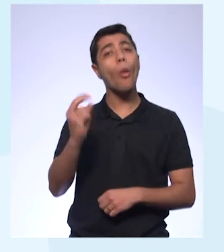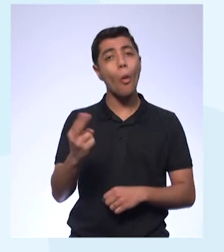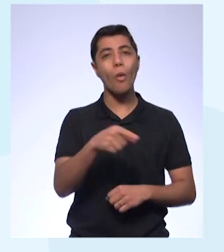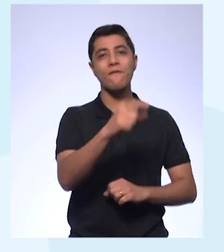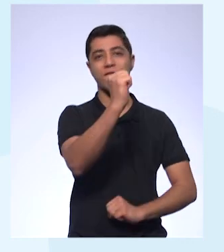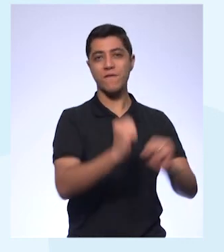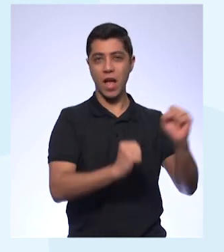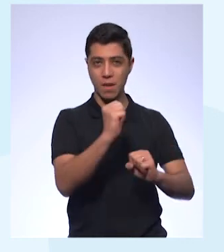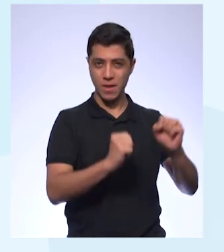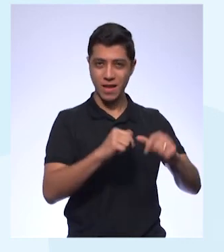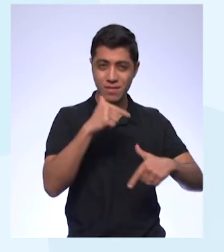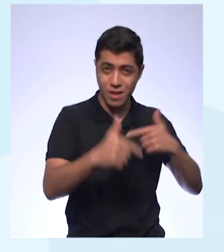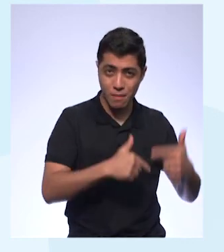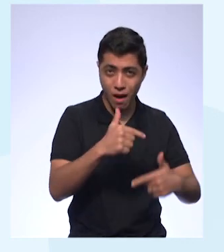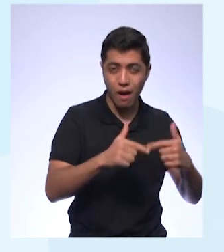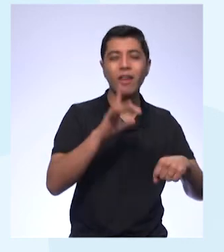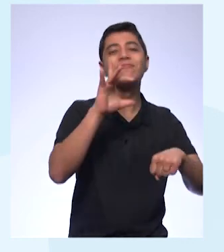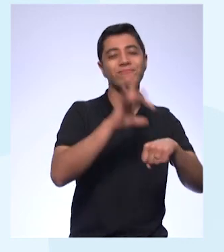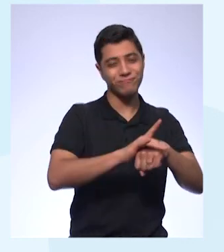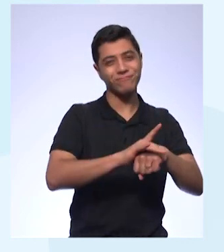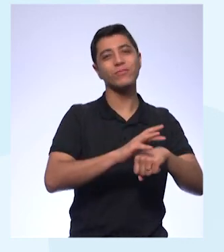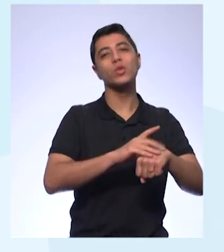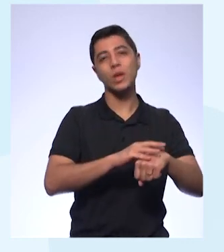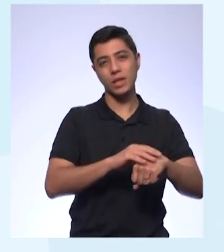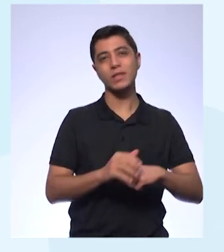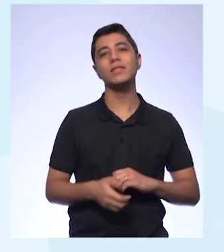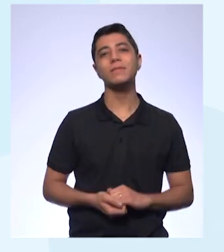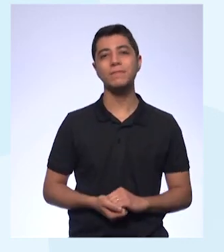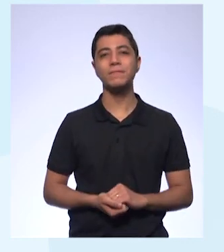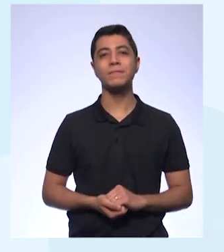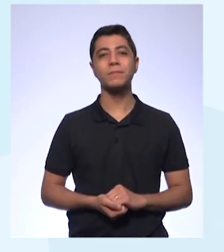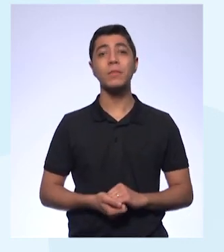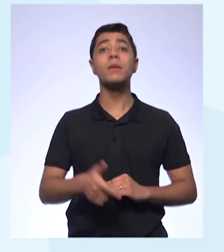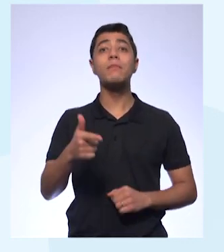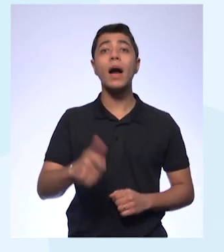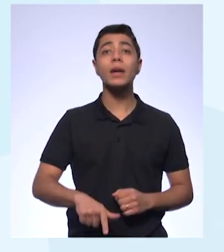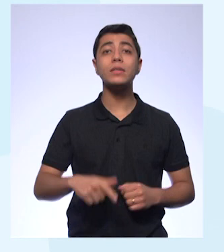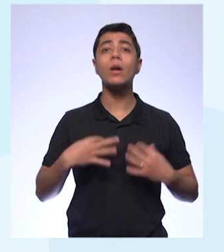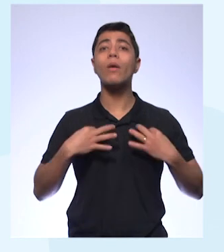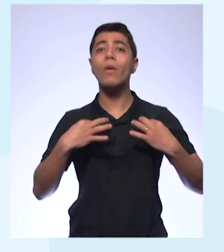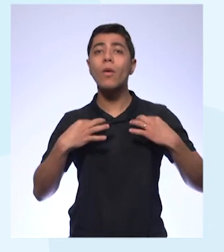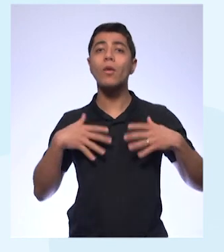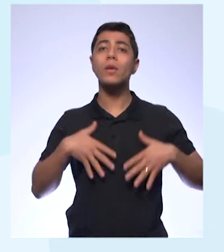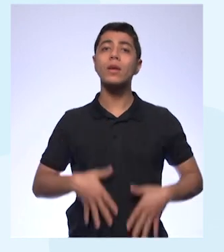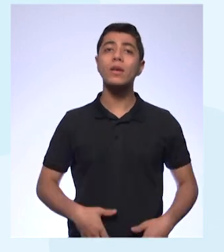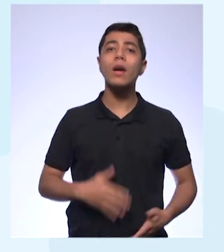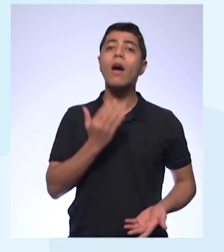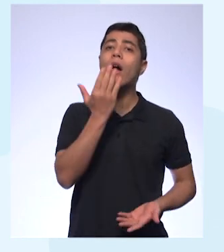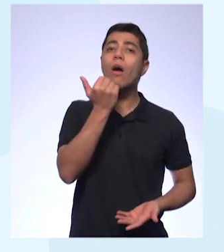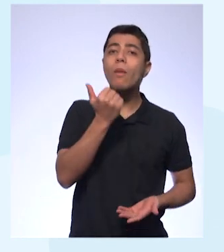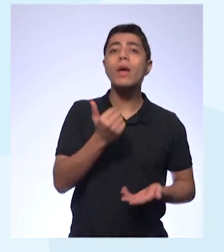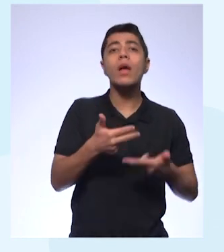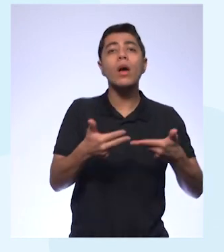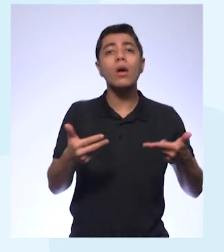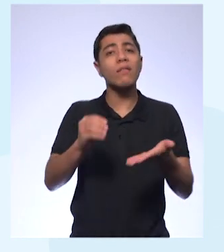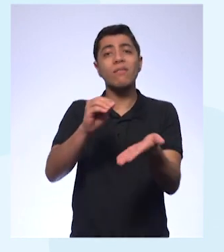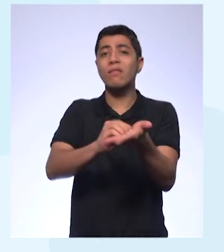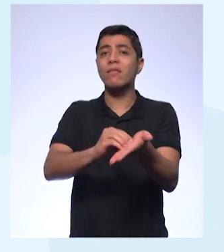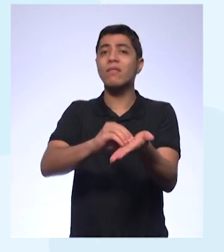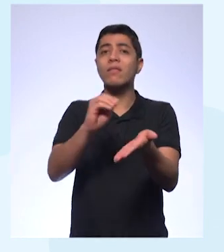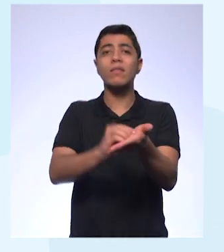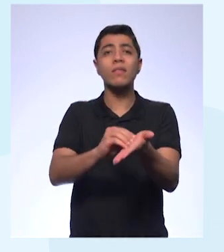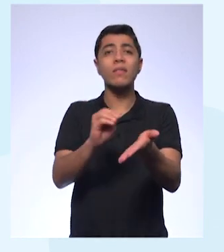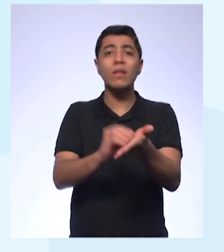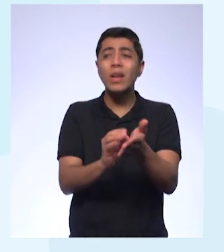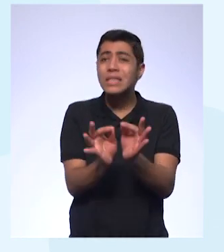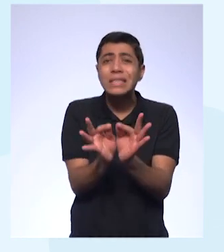à alimentação e vestuário. Então, vejam que itens básicos da sobrevivência eram de difícil